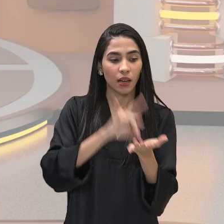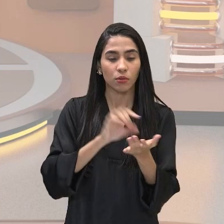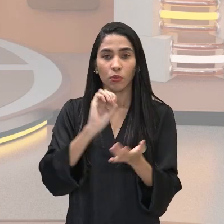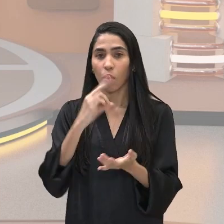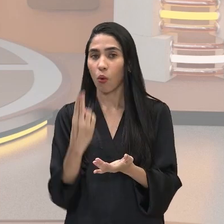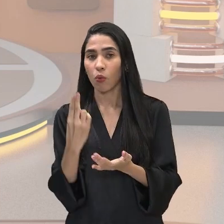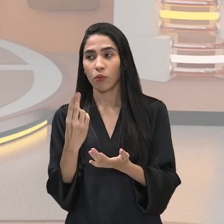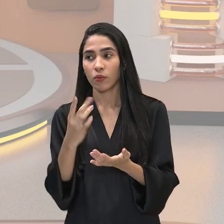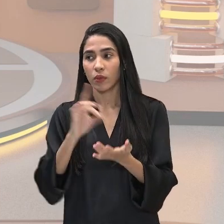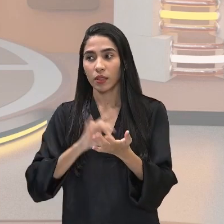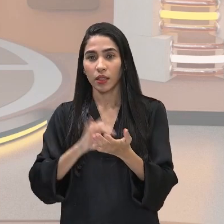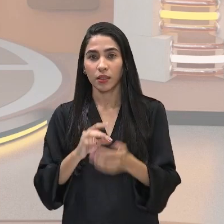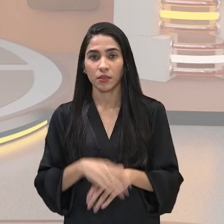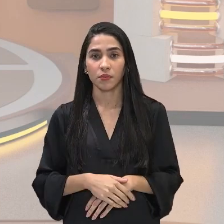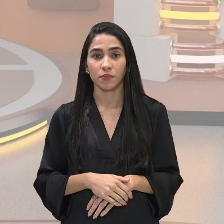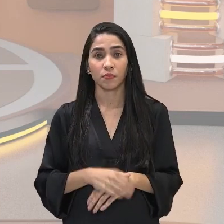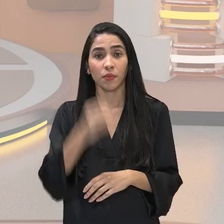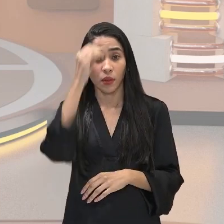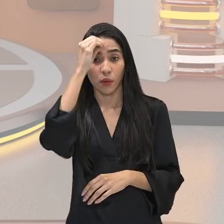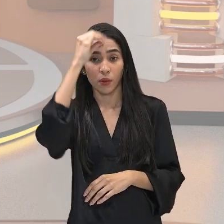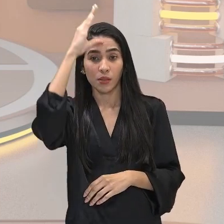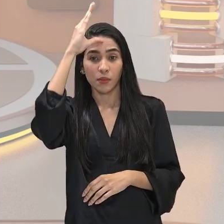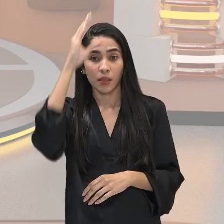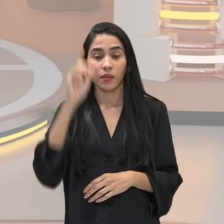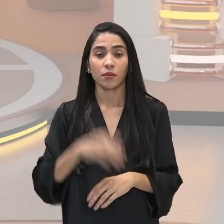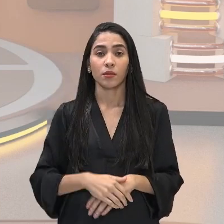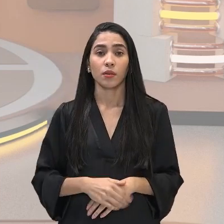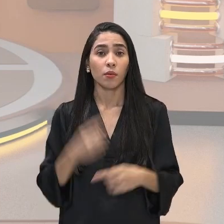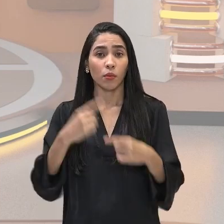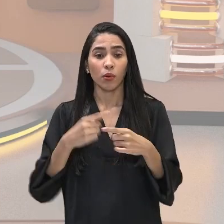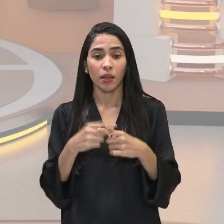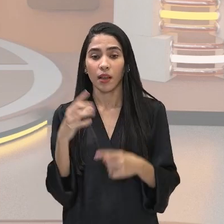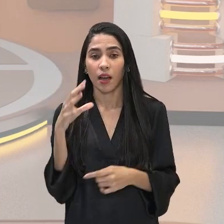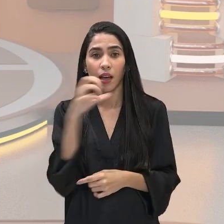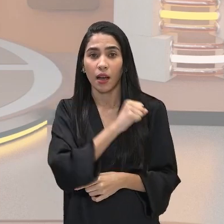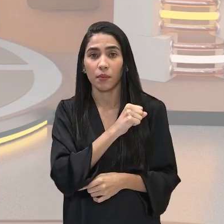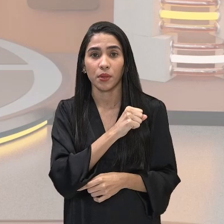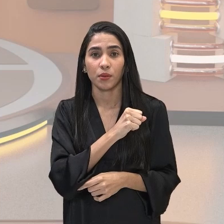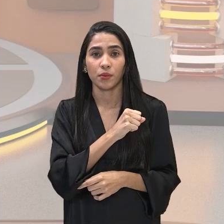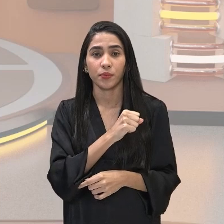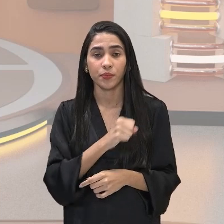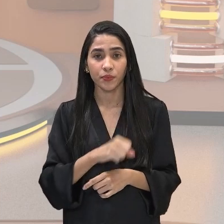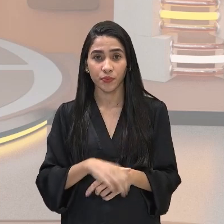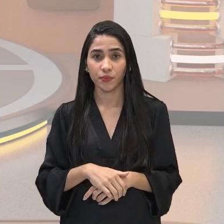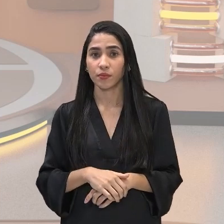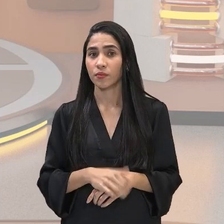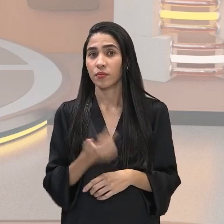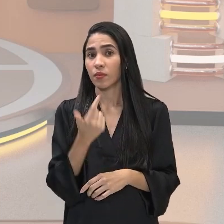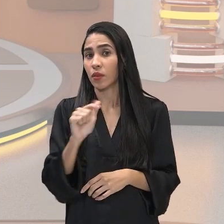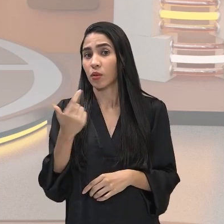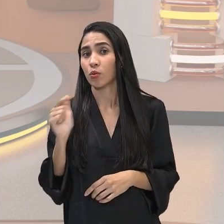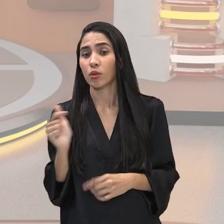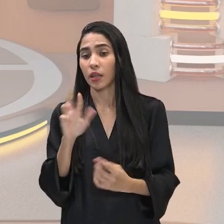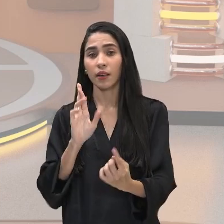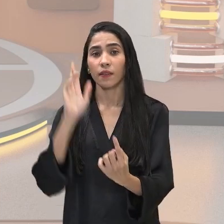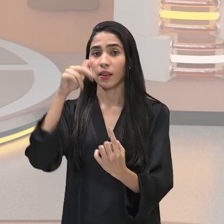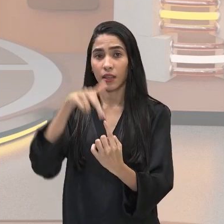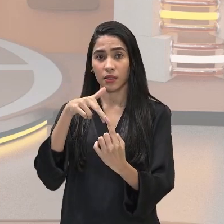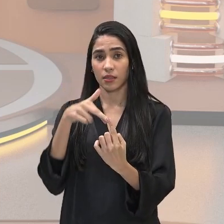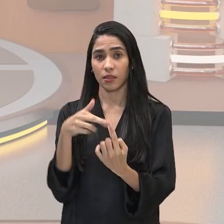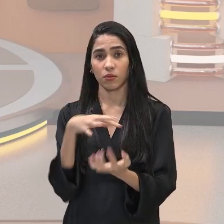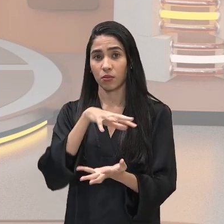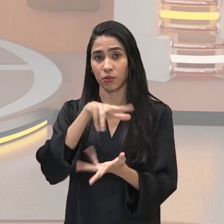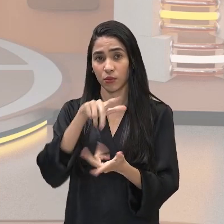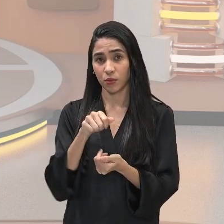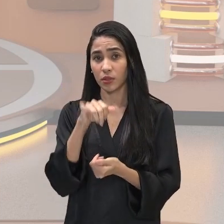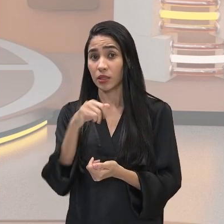posso dizer, esse conhecimento é verdadeiro. Porque tudo muda muito rápido. Tá bom? Não há mais uma referência no mundo,